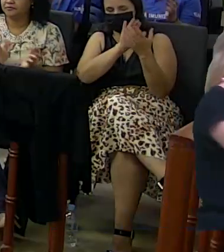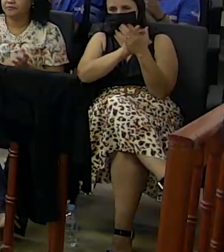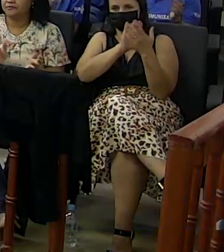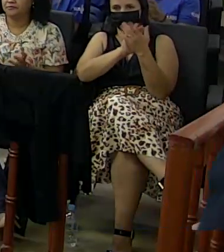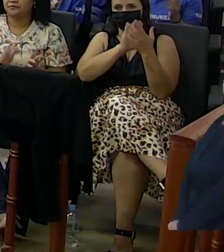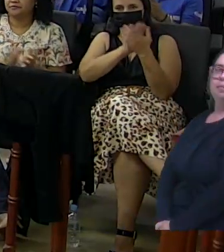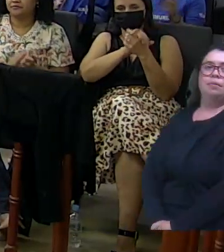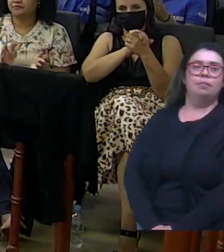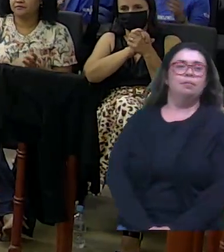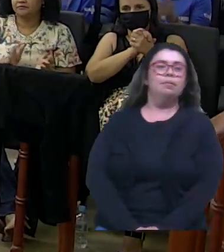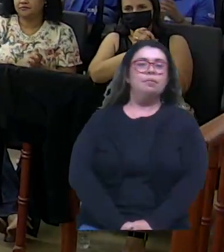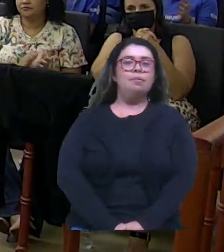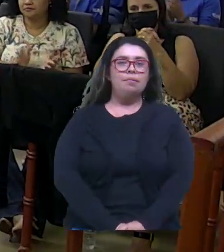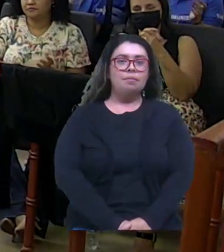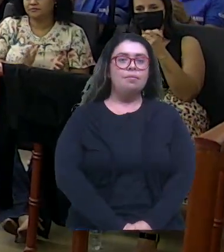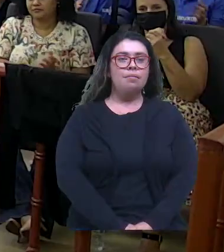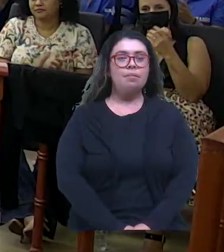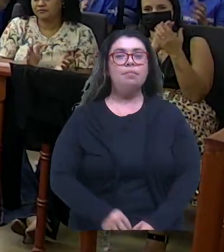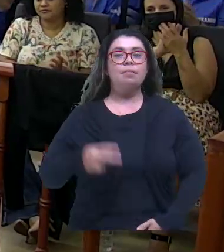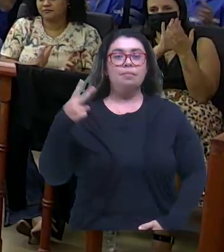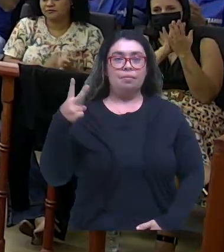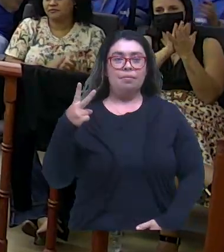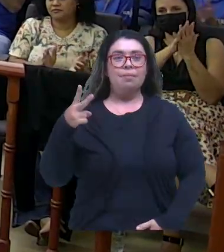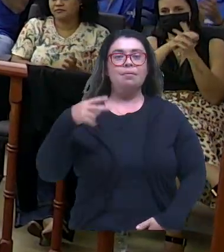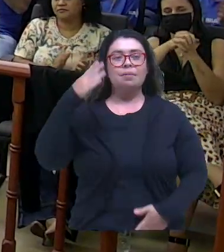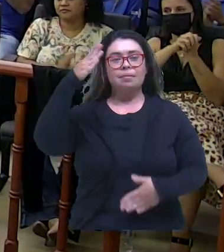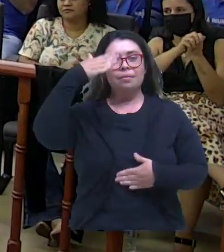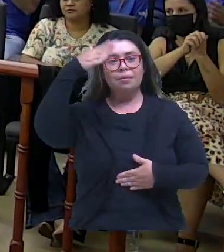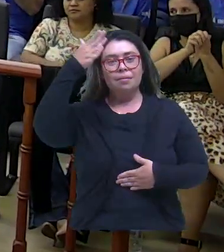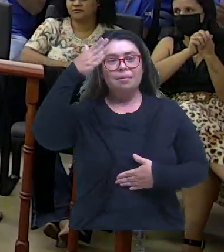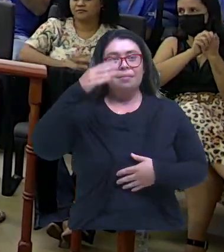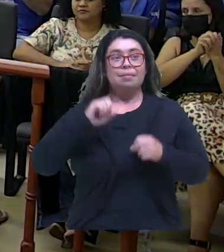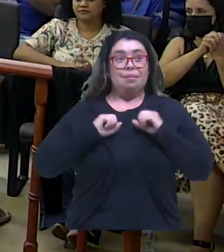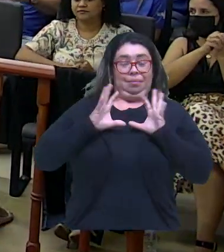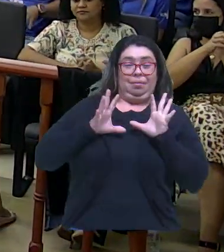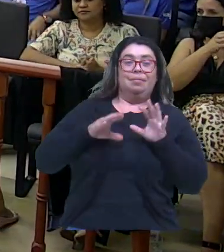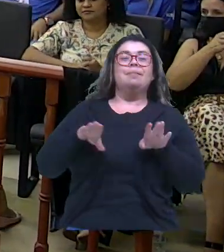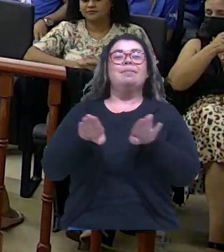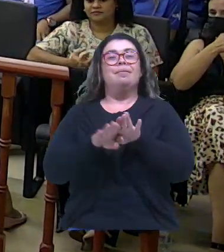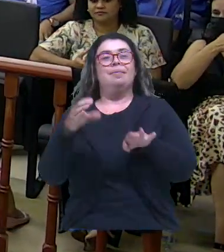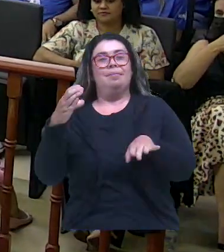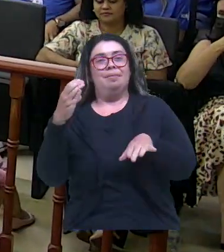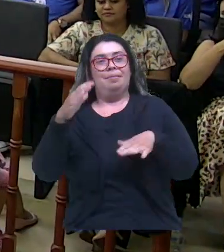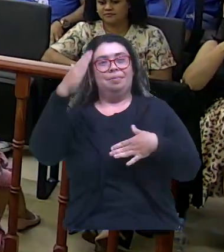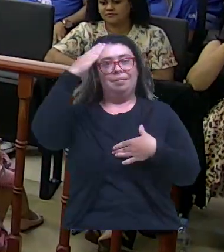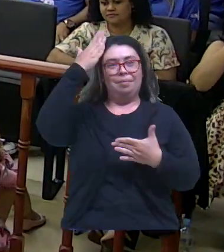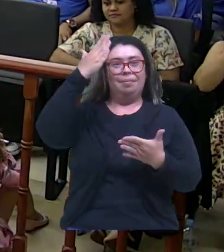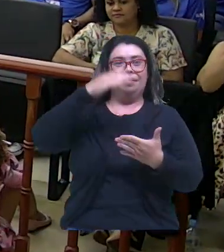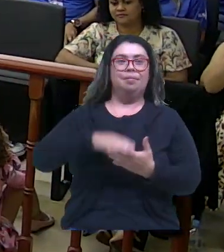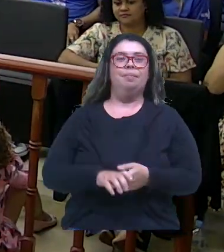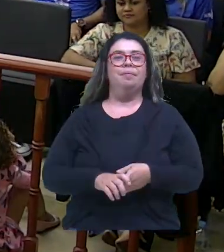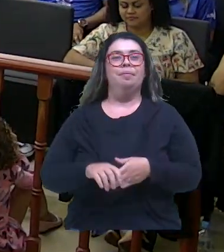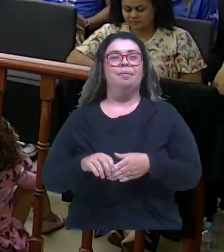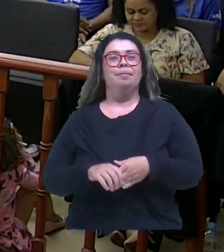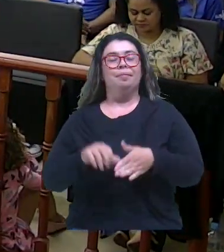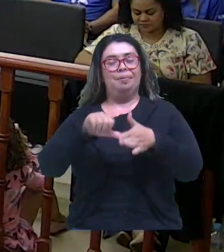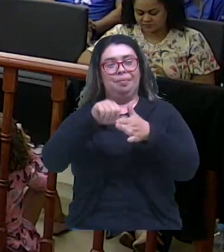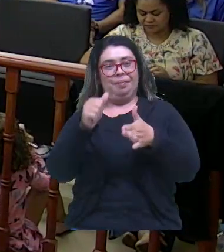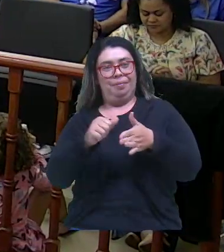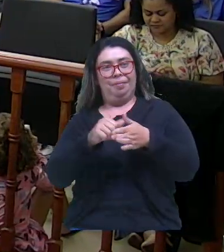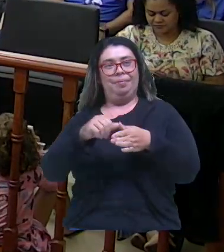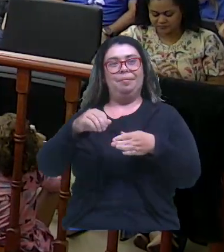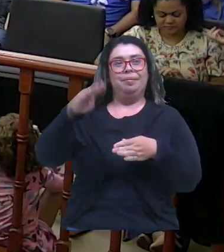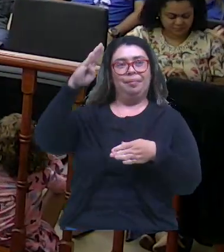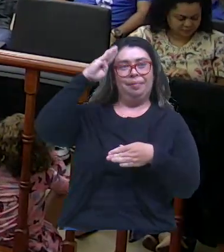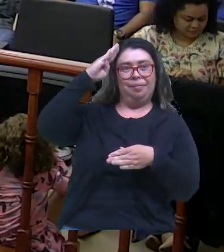Dois homenageados de surpresa também querem agradecer. Primeiro, nosso tenente Dias, por favor, tenha bondade.